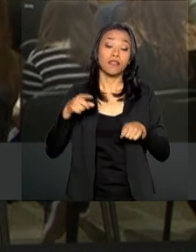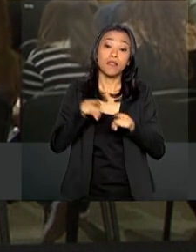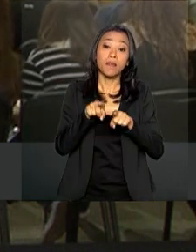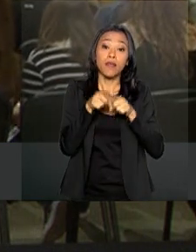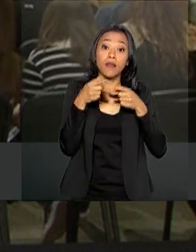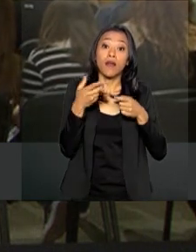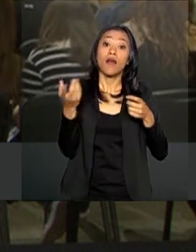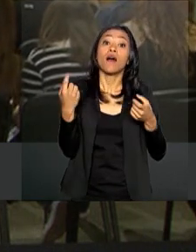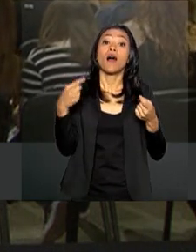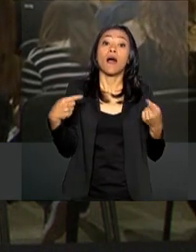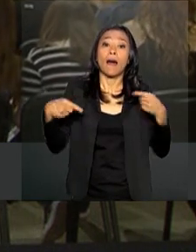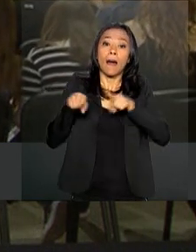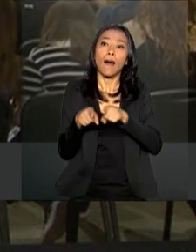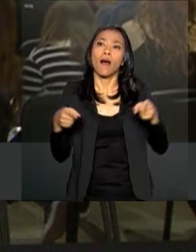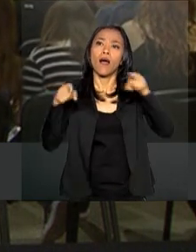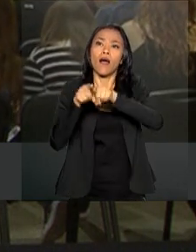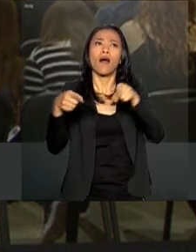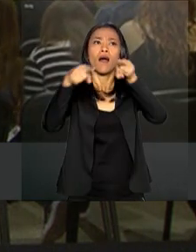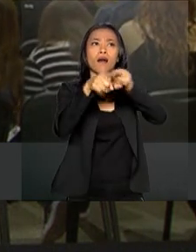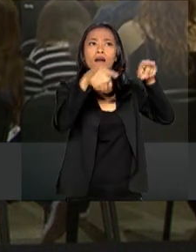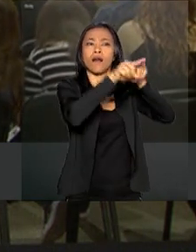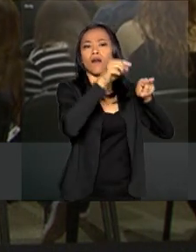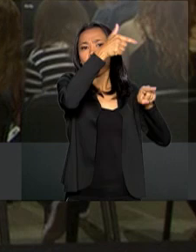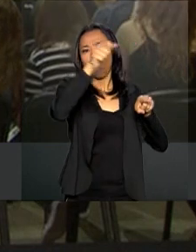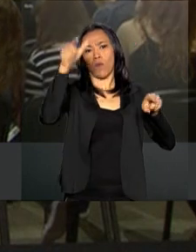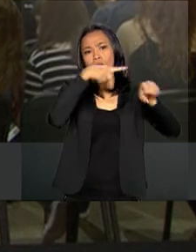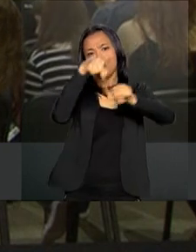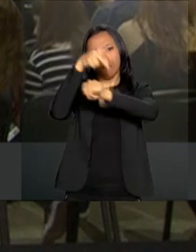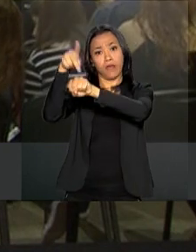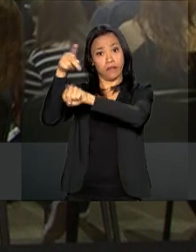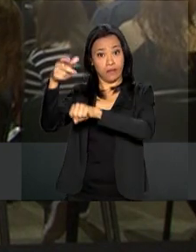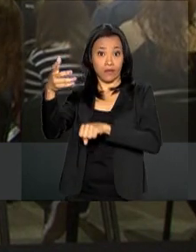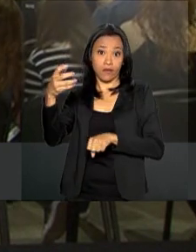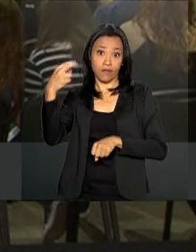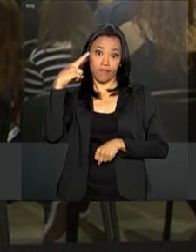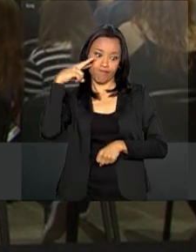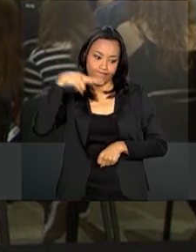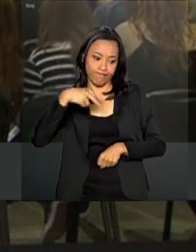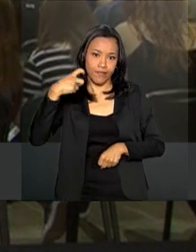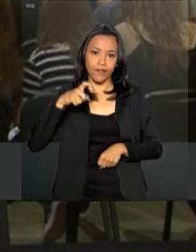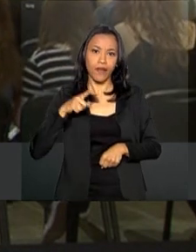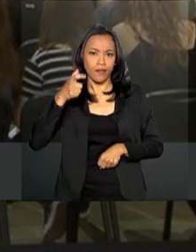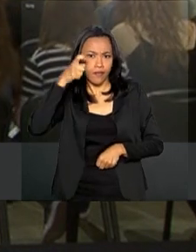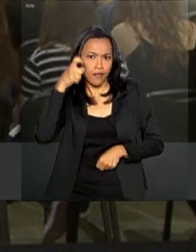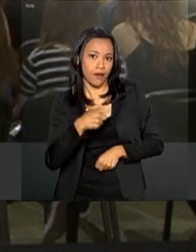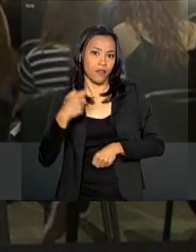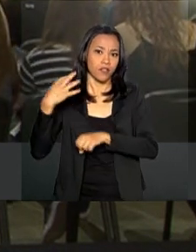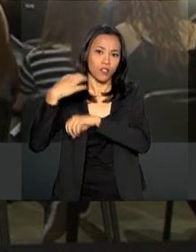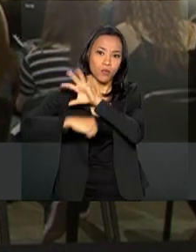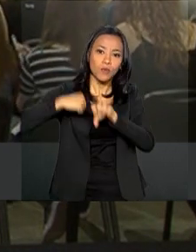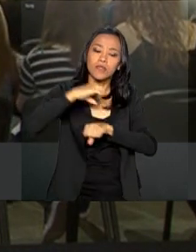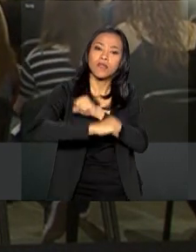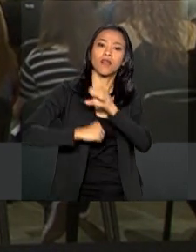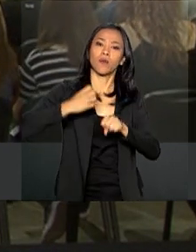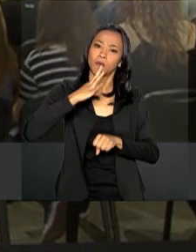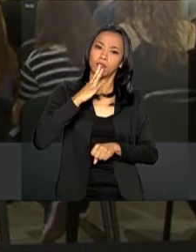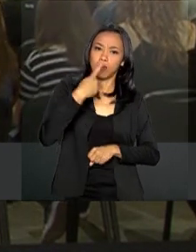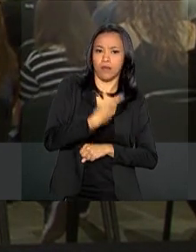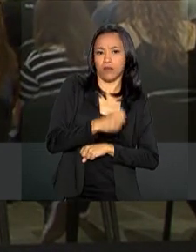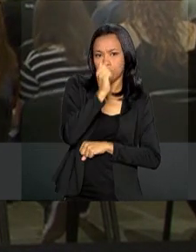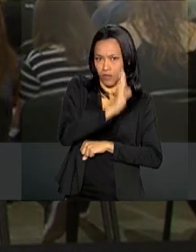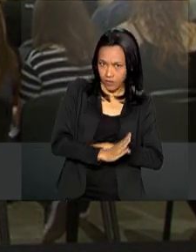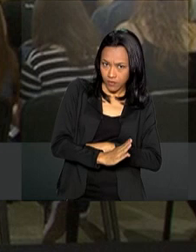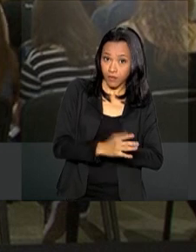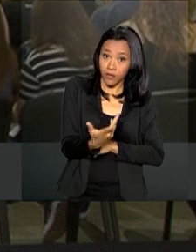de cooperação internacional com outros países que têm interesse em buscar esse tipo de conhecimento aqui no Brasil.